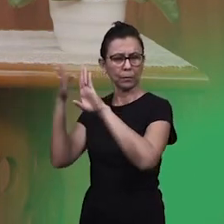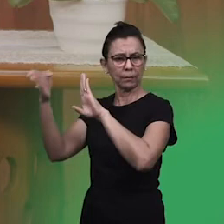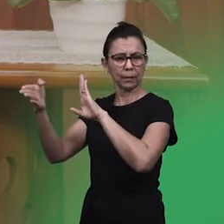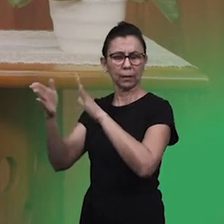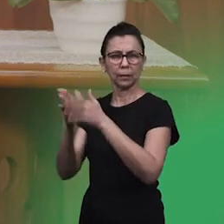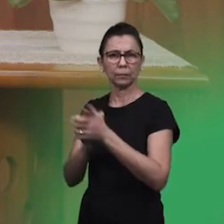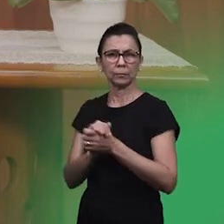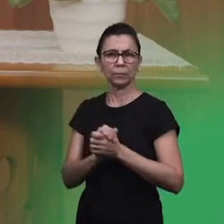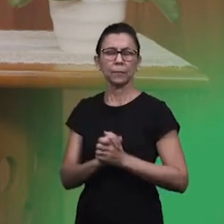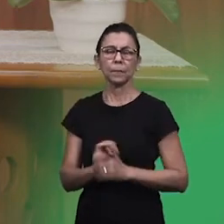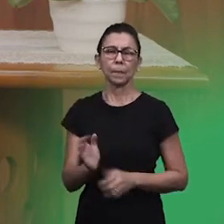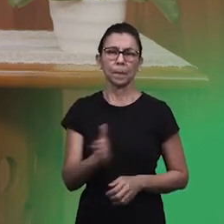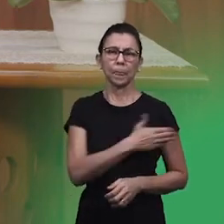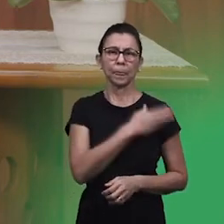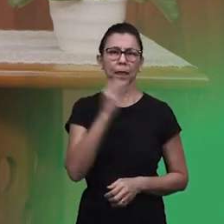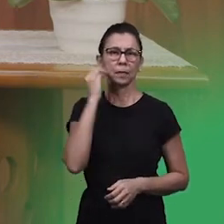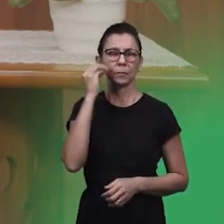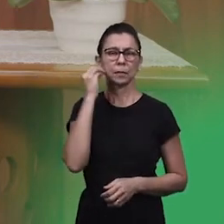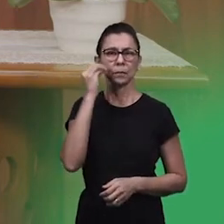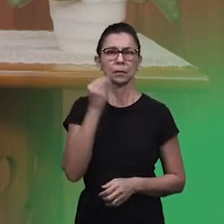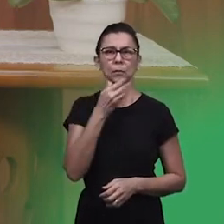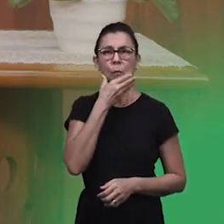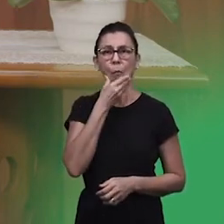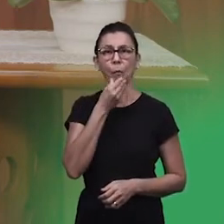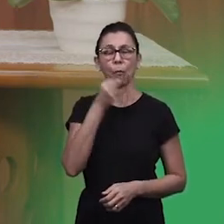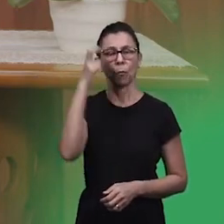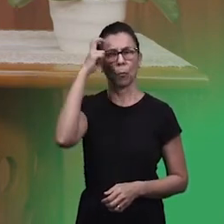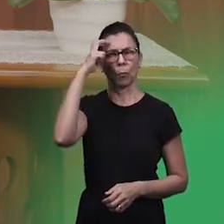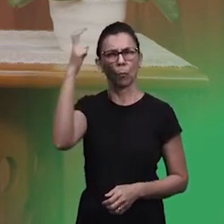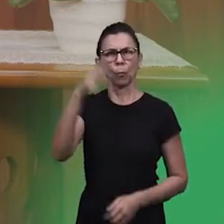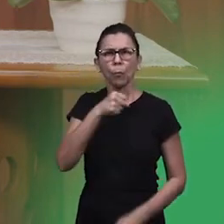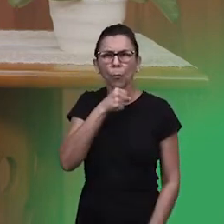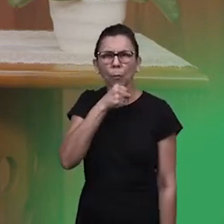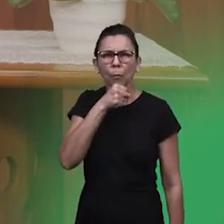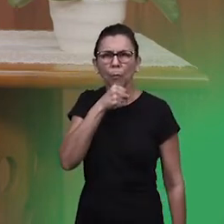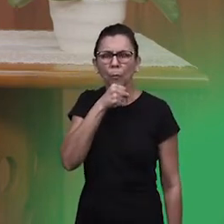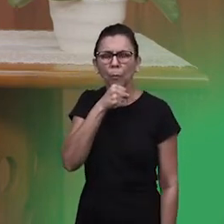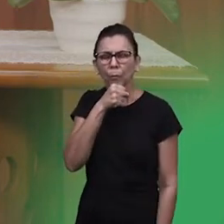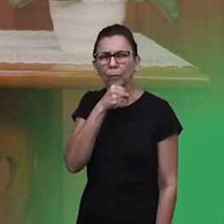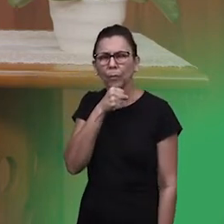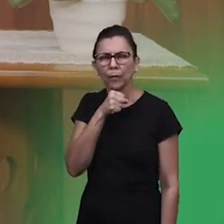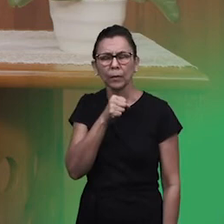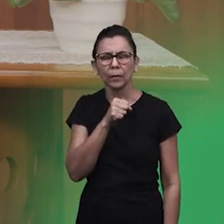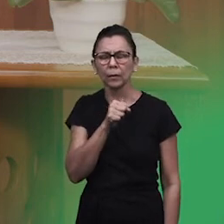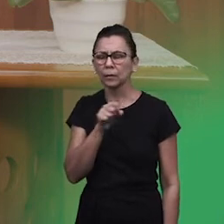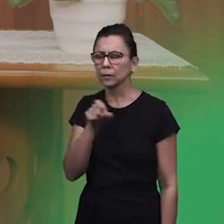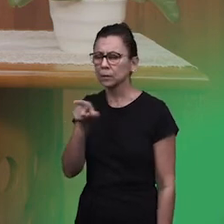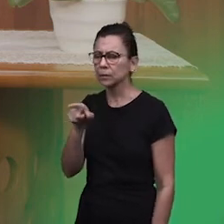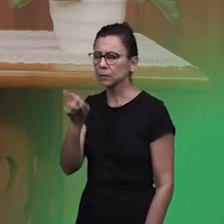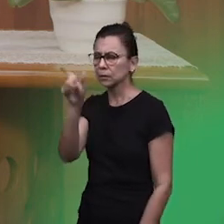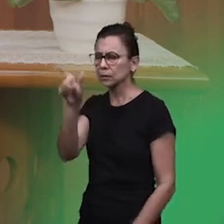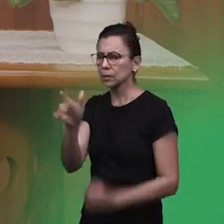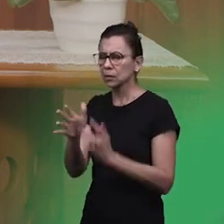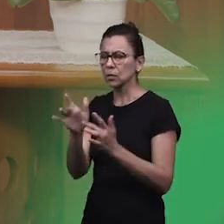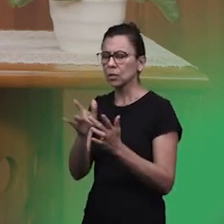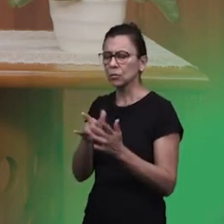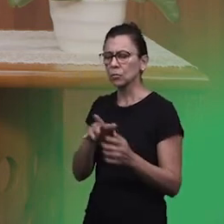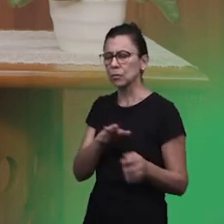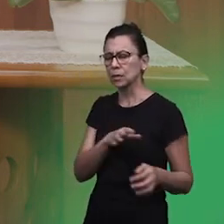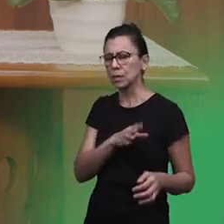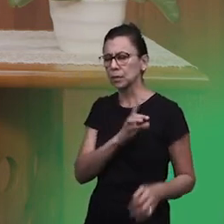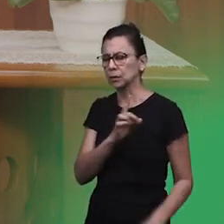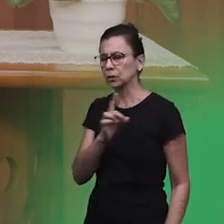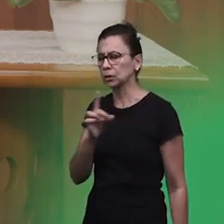um homem sábio e já idoso, ele chega até Jesus e Jesus diz assim, é